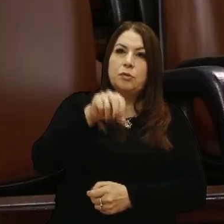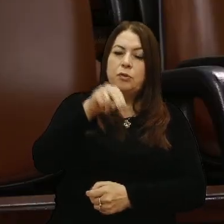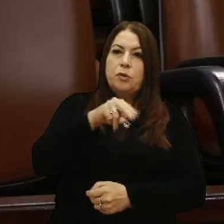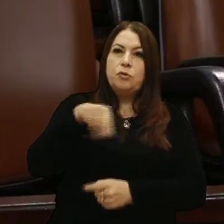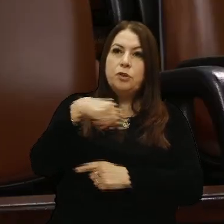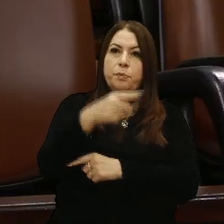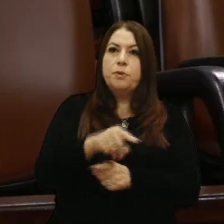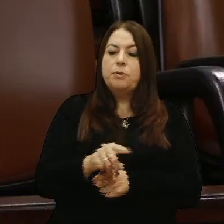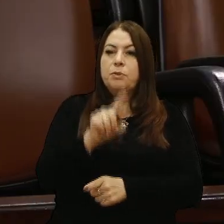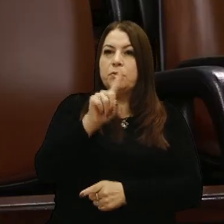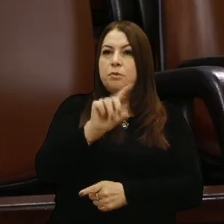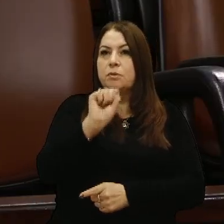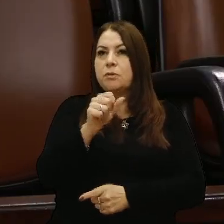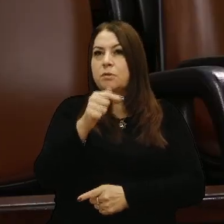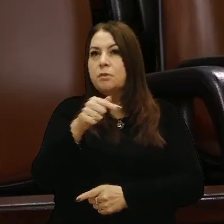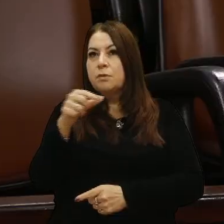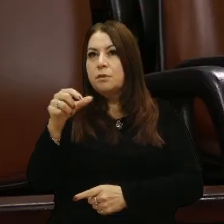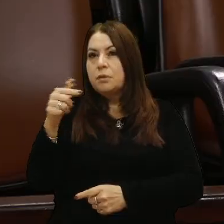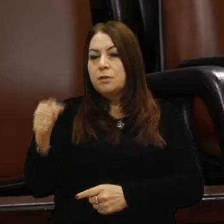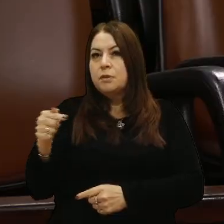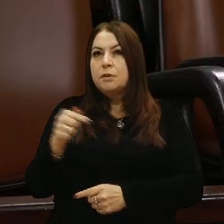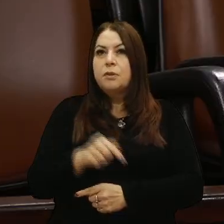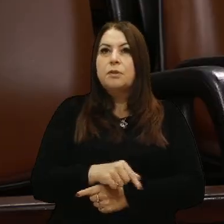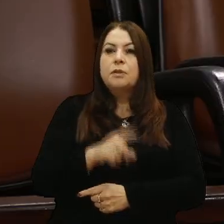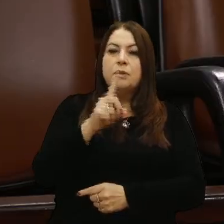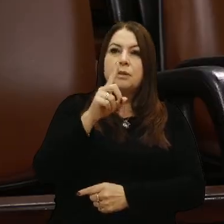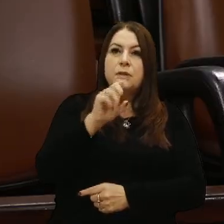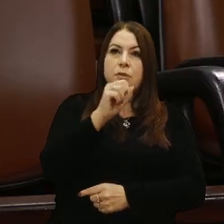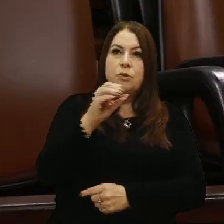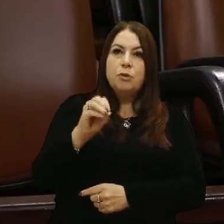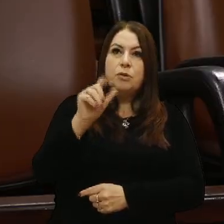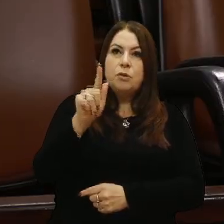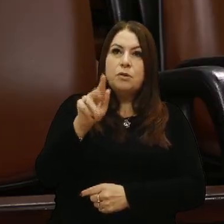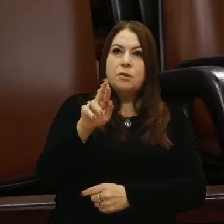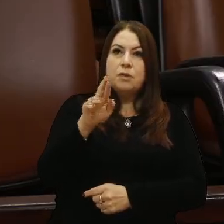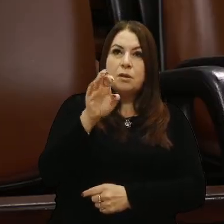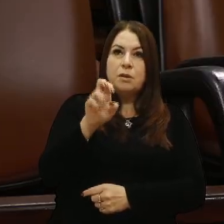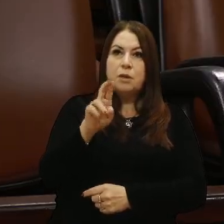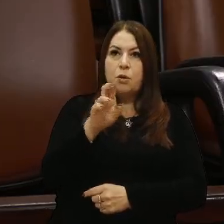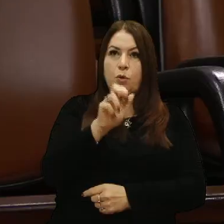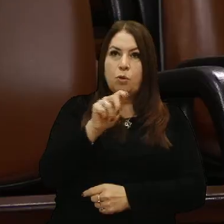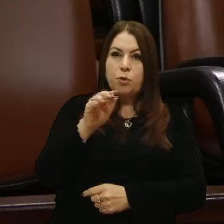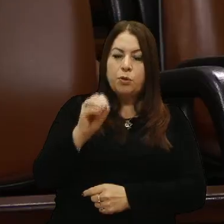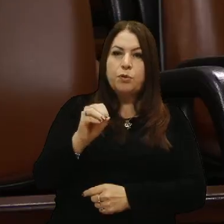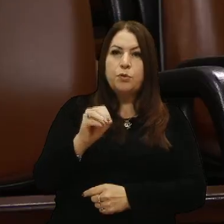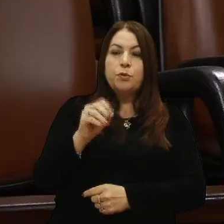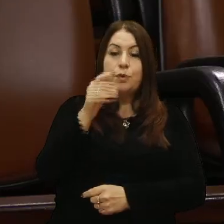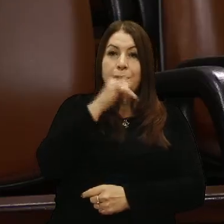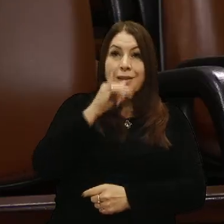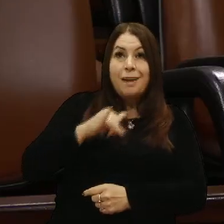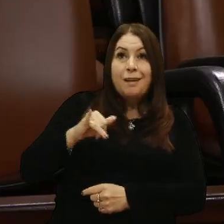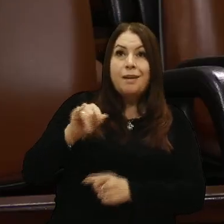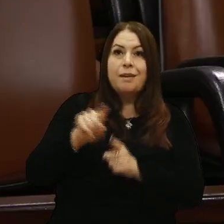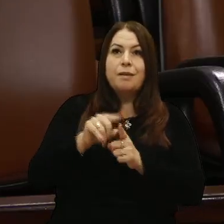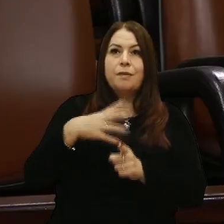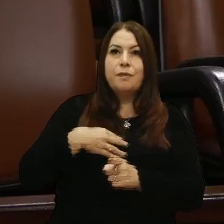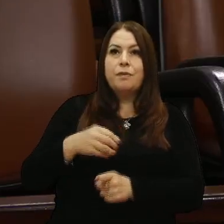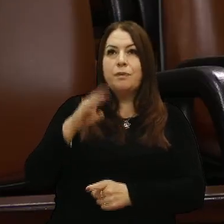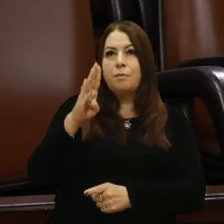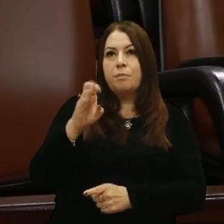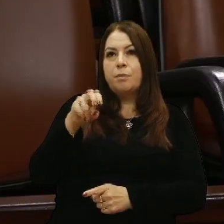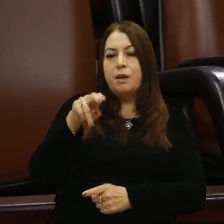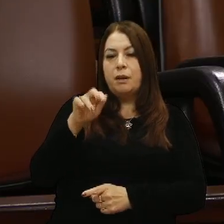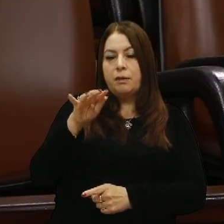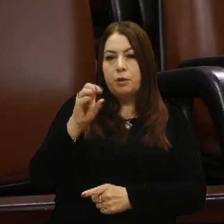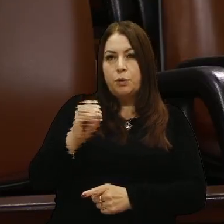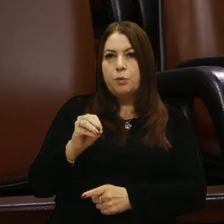de 1877, em San Gregório, província de Belluno, Itália, filho de Benedetto